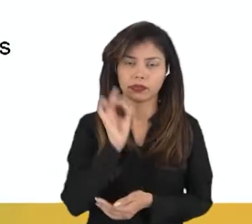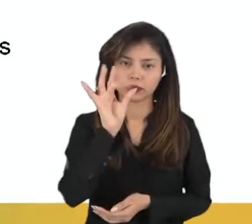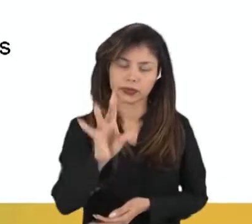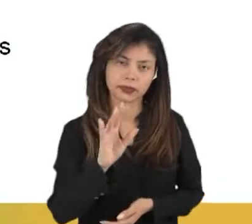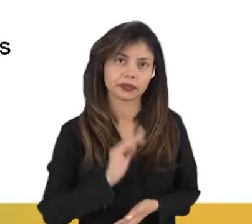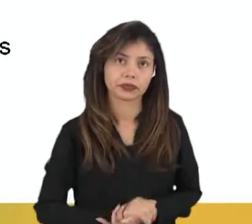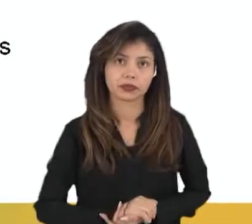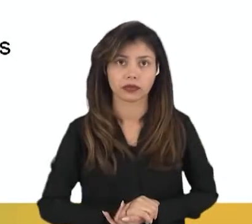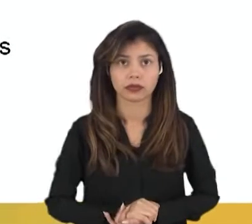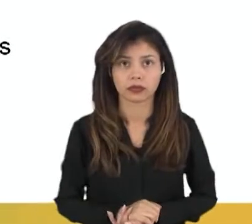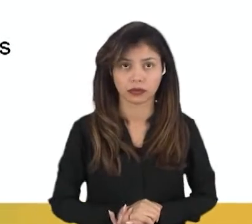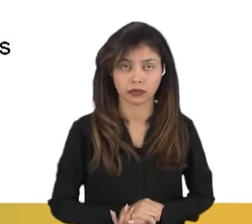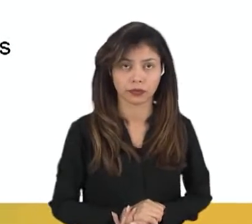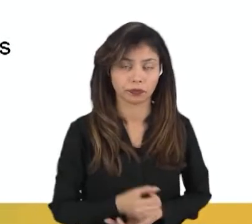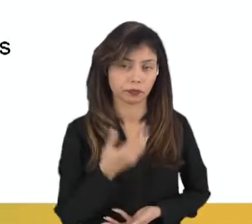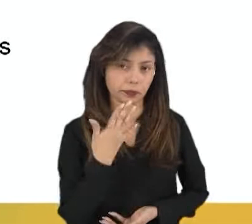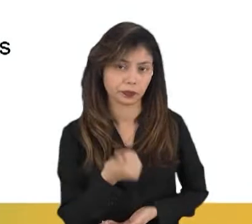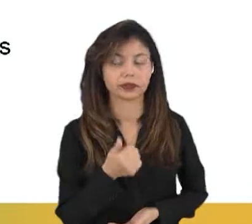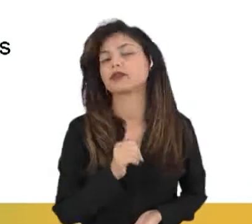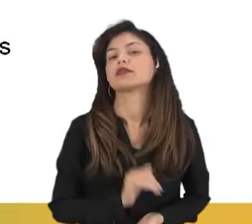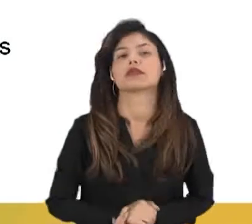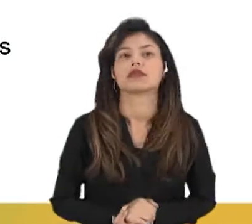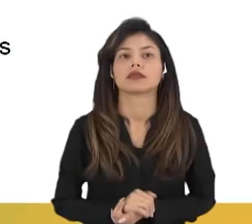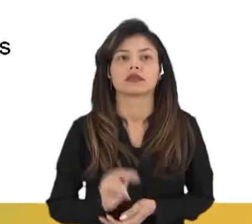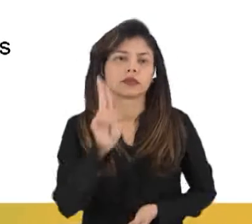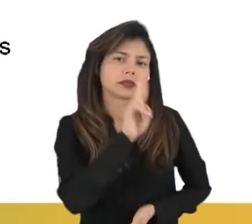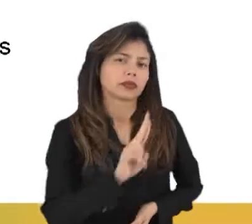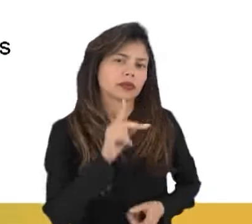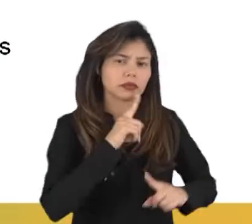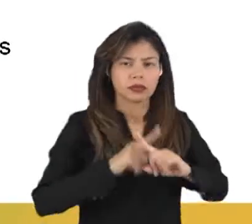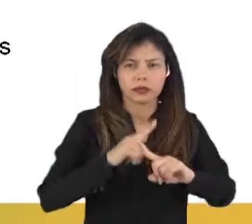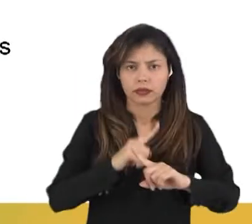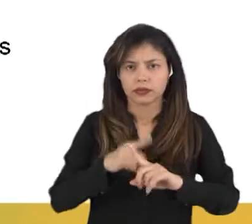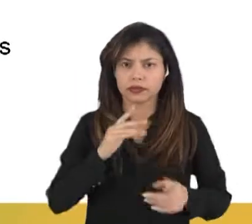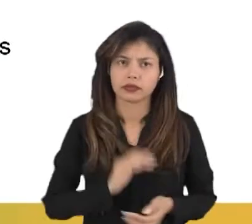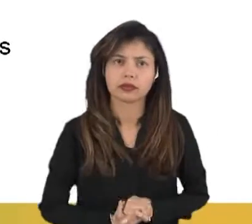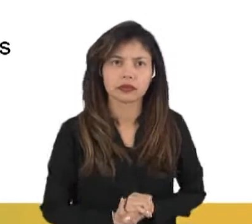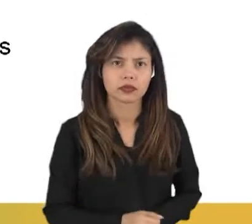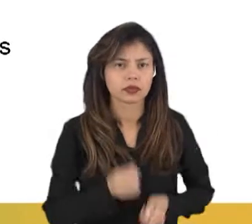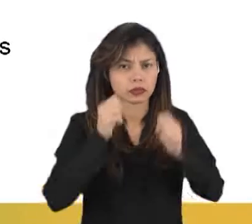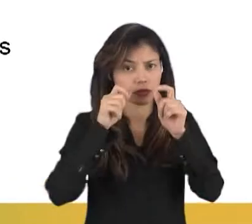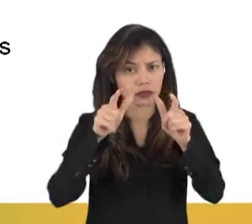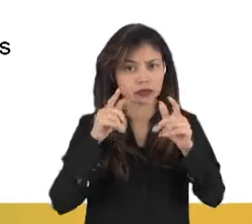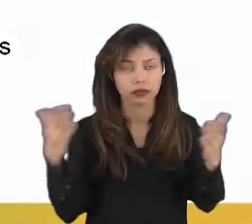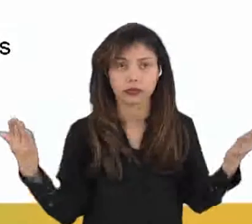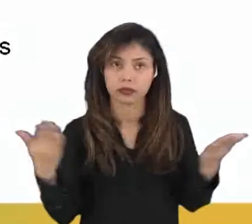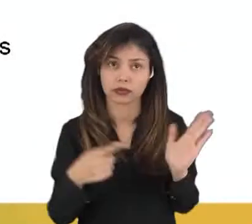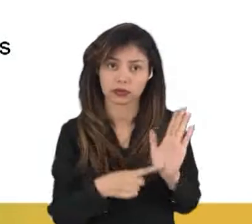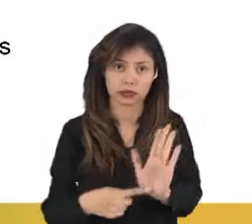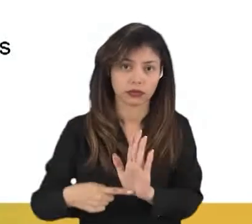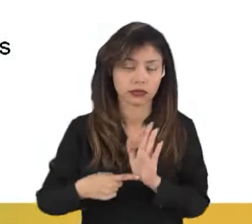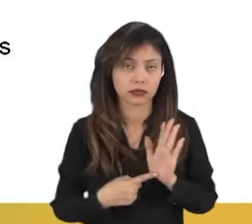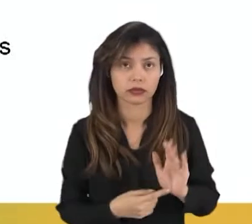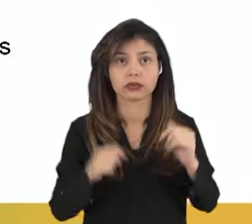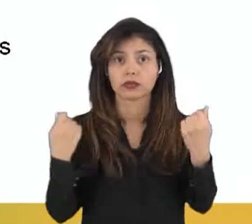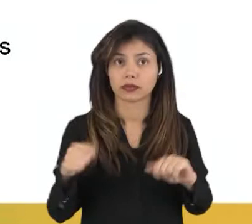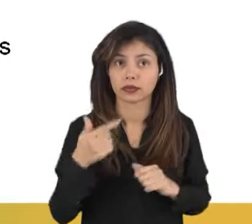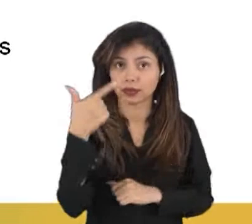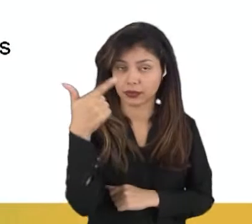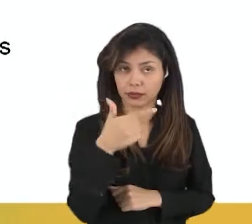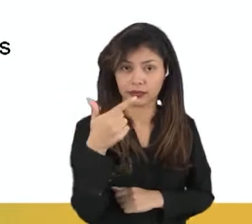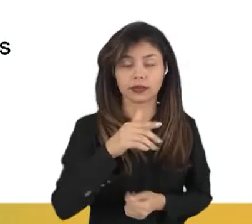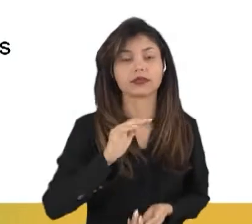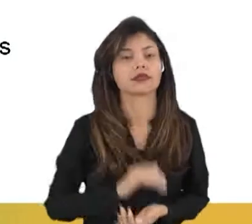certo? Muito bem, então usando o princípio multiplicativo, observe que o primeiro dígito aí deve ser o número